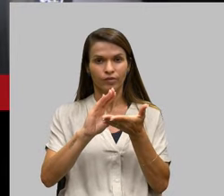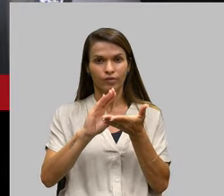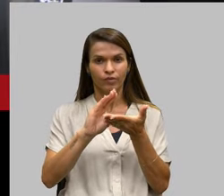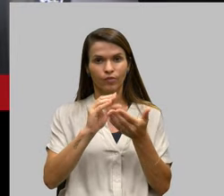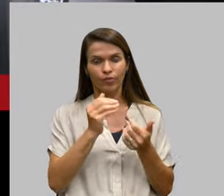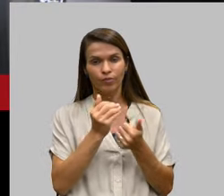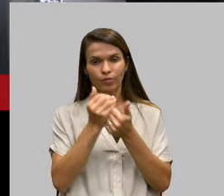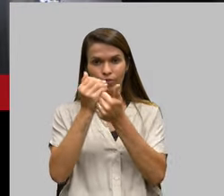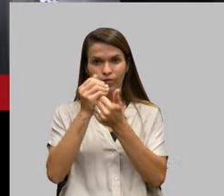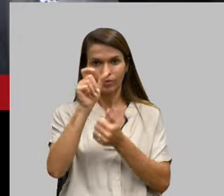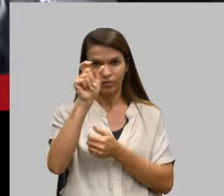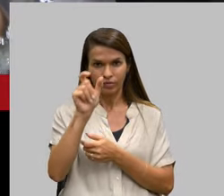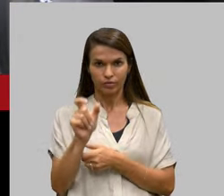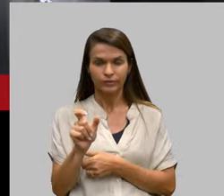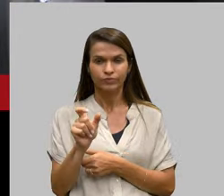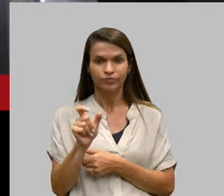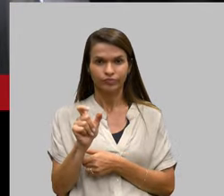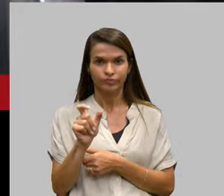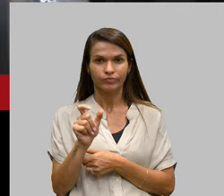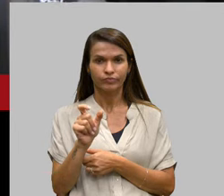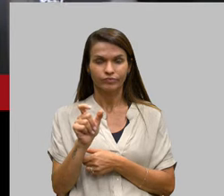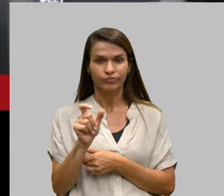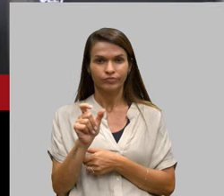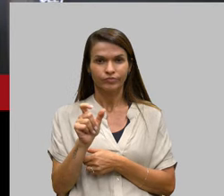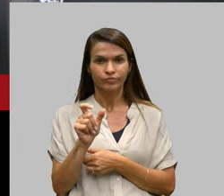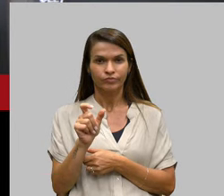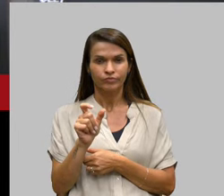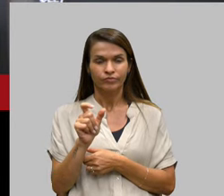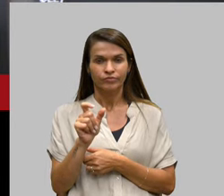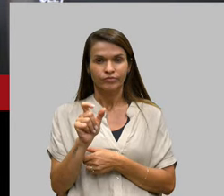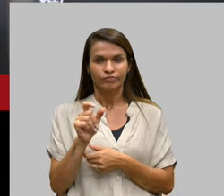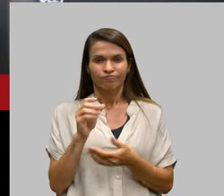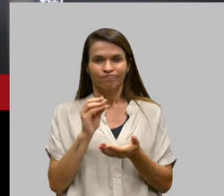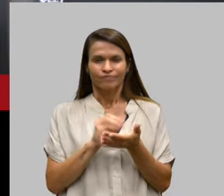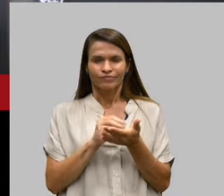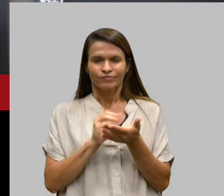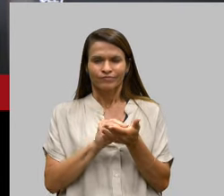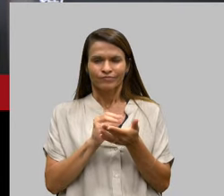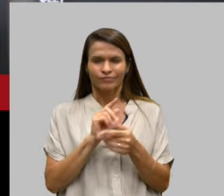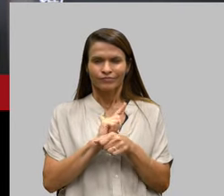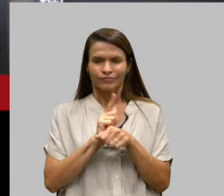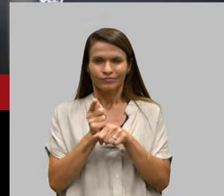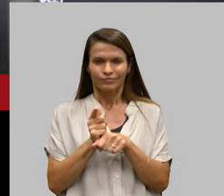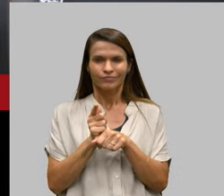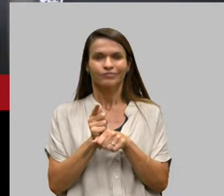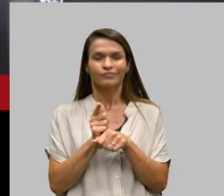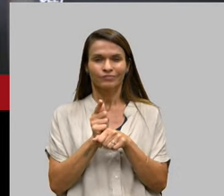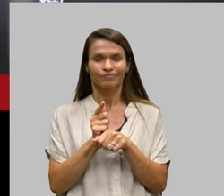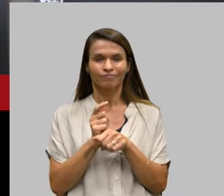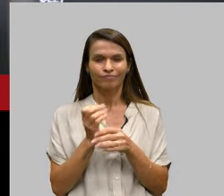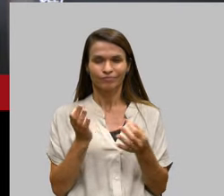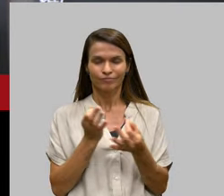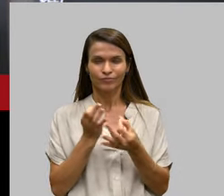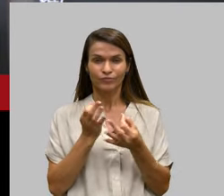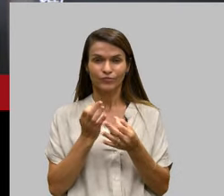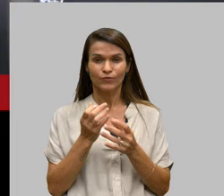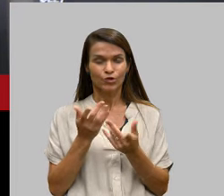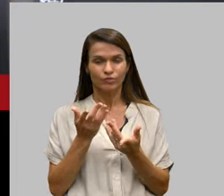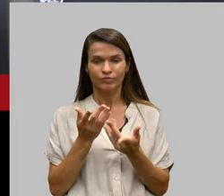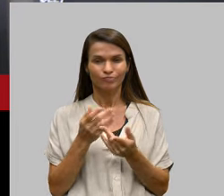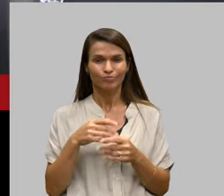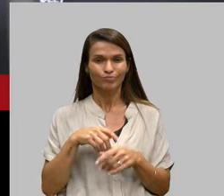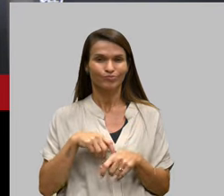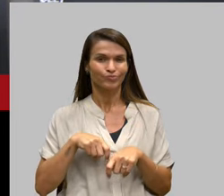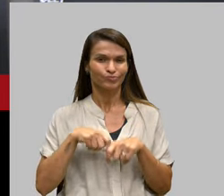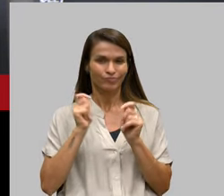servidor diante de ausência de uma gestão eficaz naquele momento era inviável essa sustentabilidade agora o que